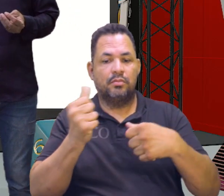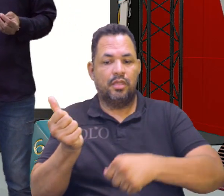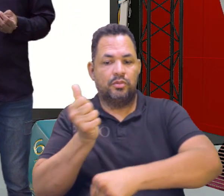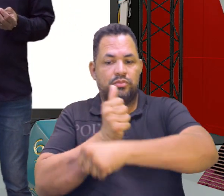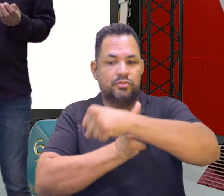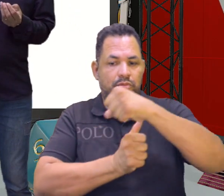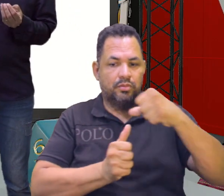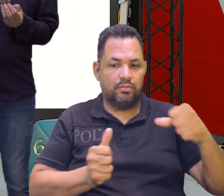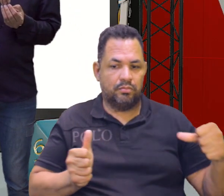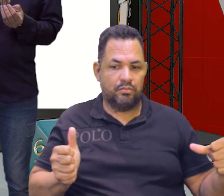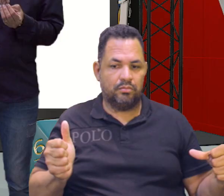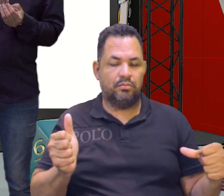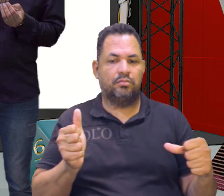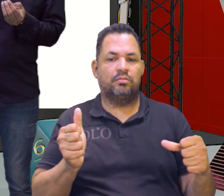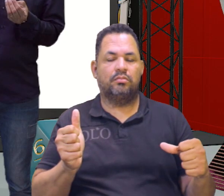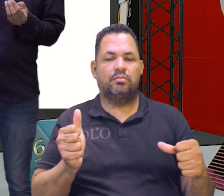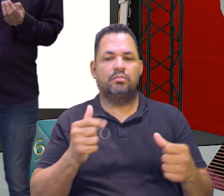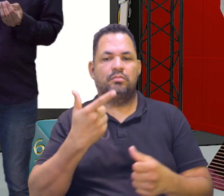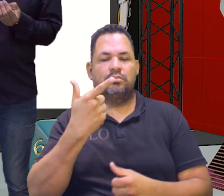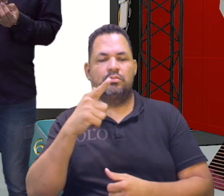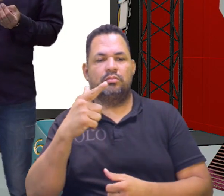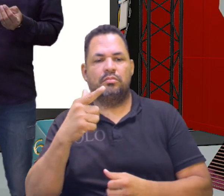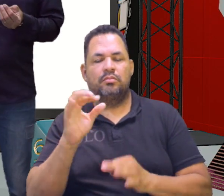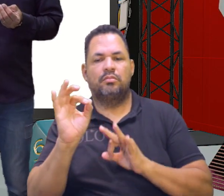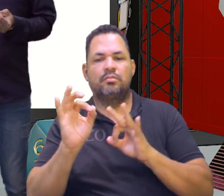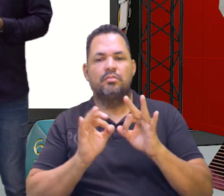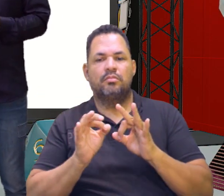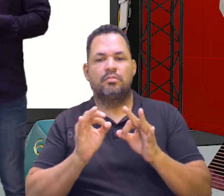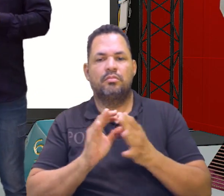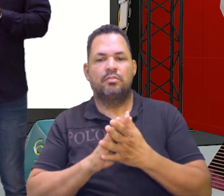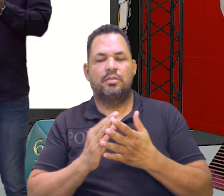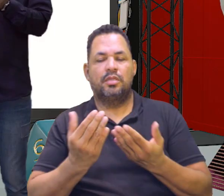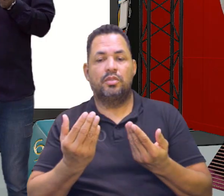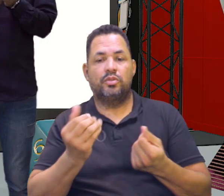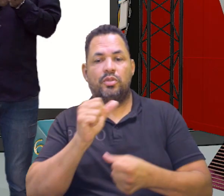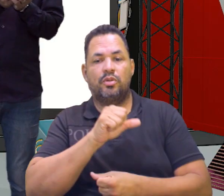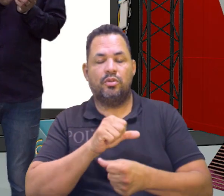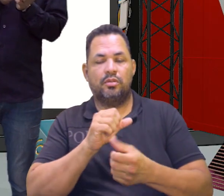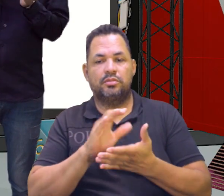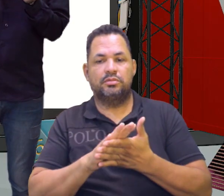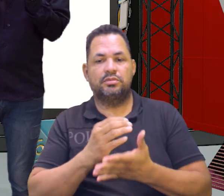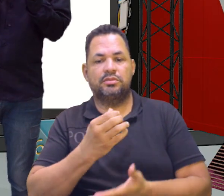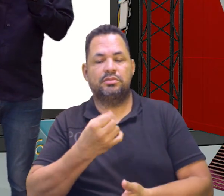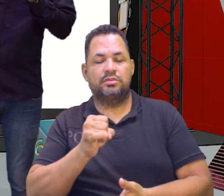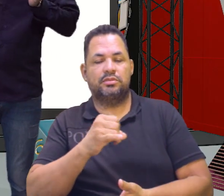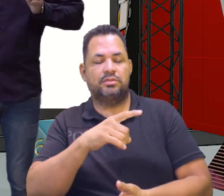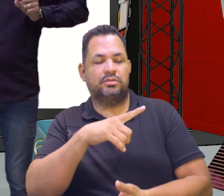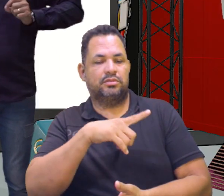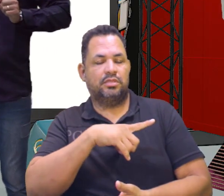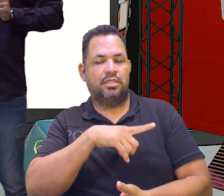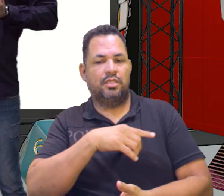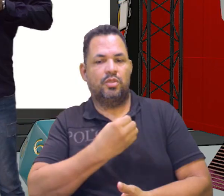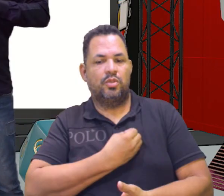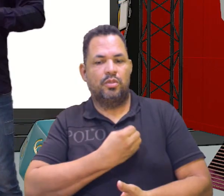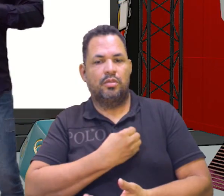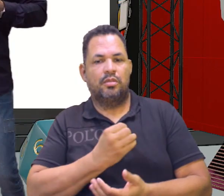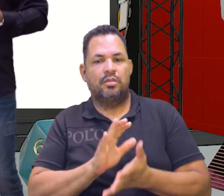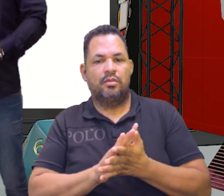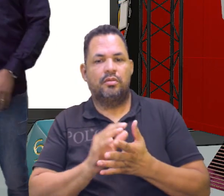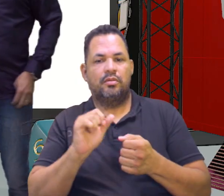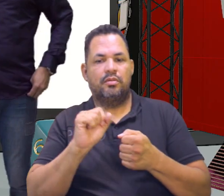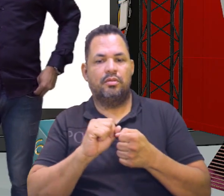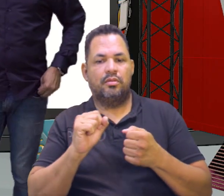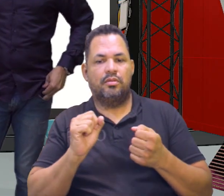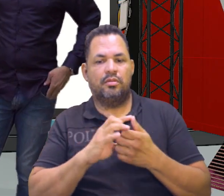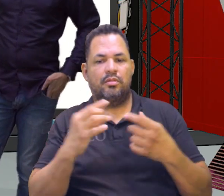para o outro lado, o que está sem nenhum acompanhante também vai para o outro lado. Se tiver número com Y, ele passa também fazendo a